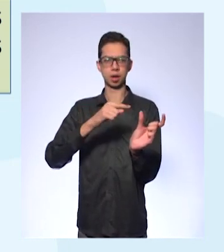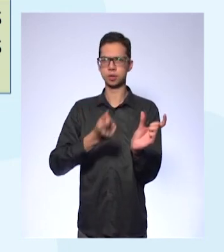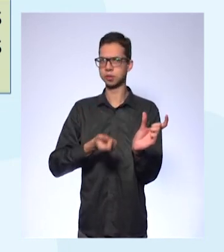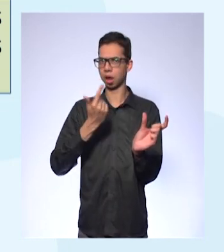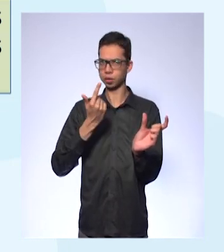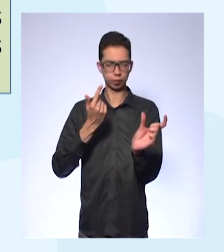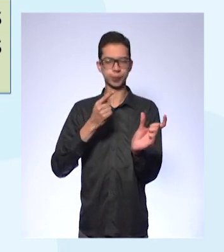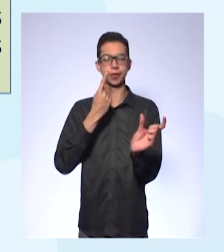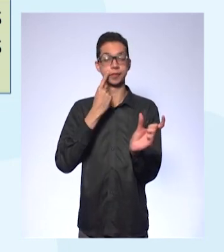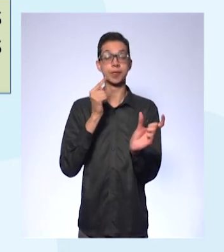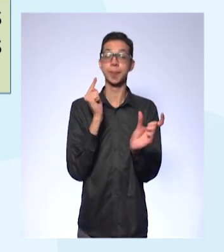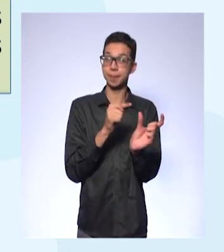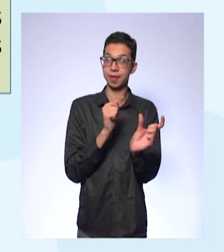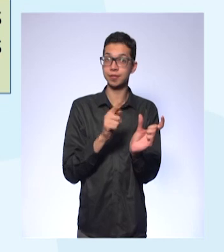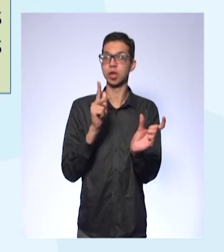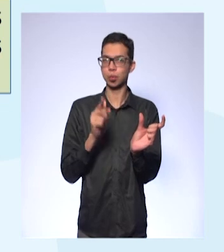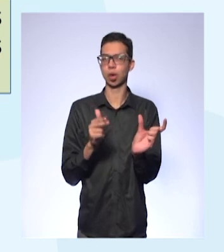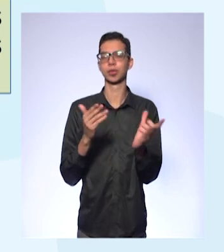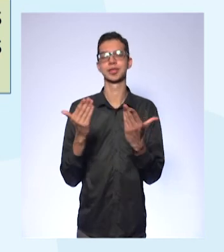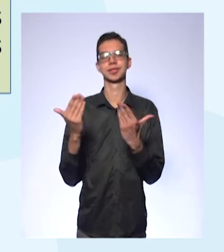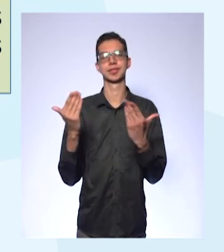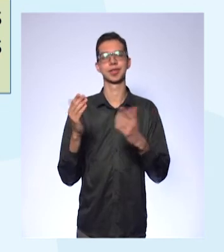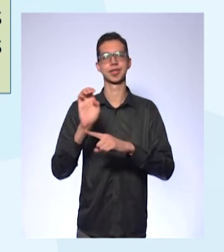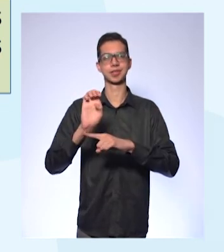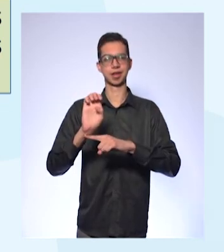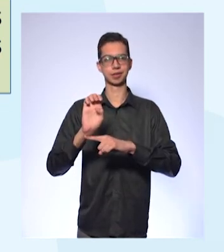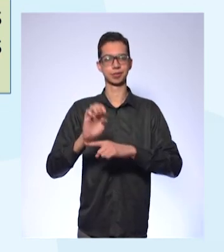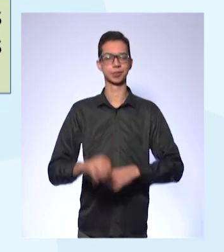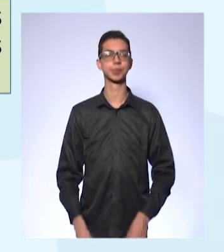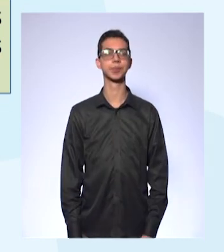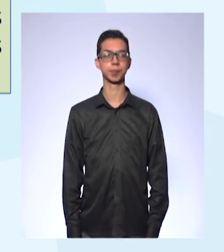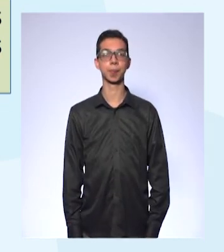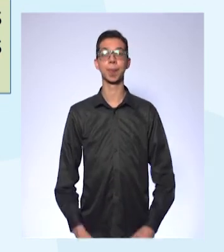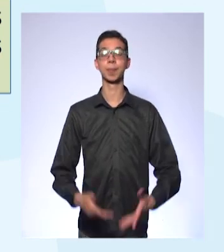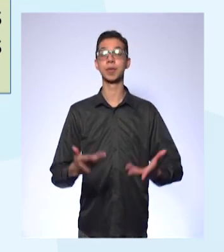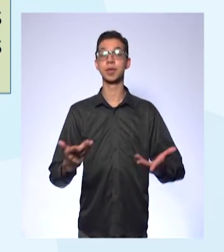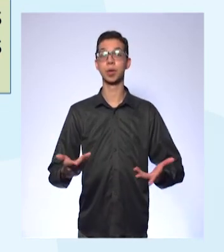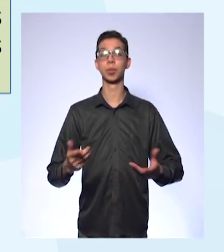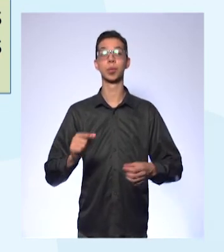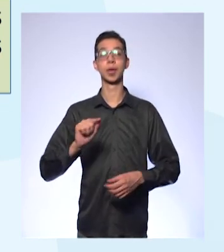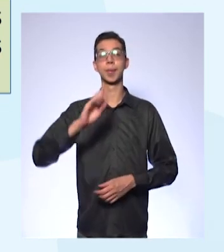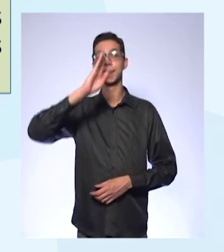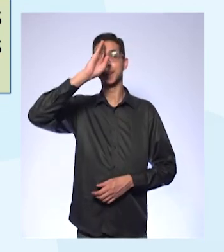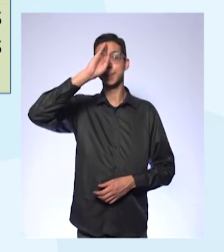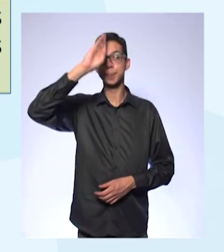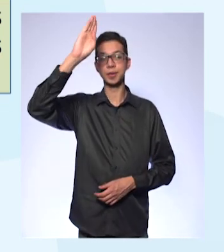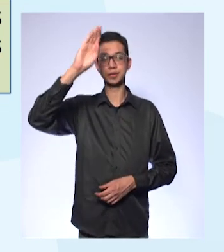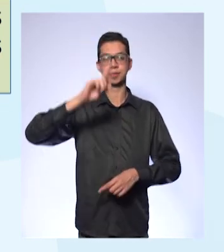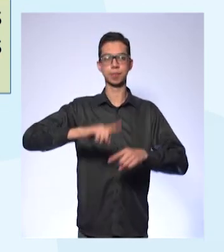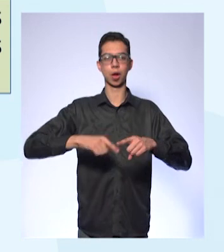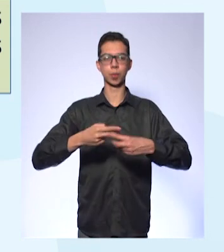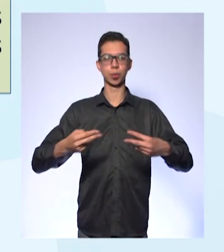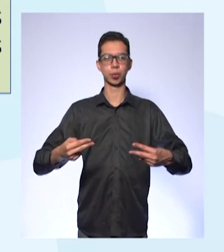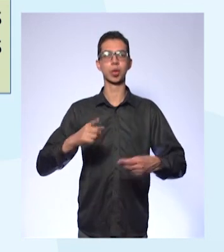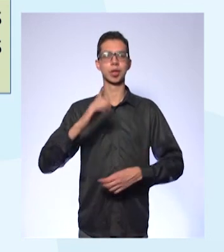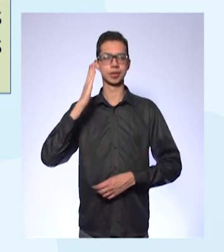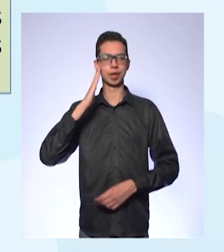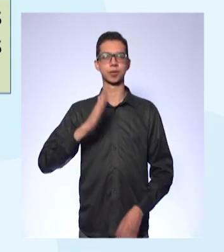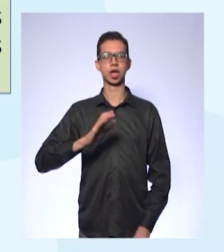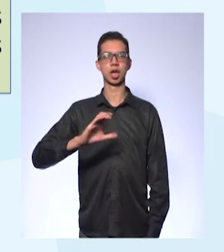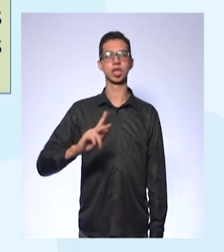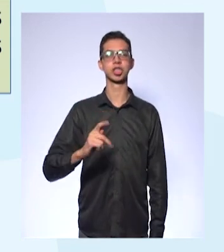os estados brasileiros. O principal produto da província, o charque, que vocês agora já sabem que é a carne seca e